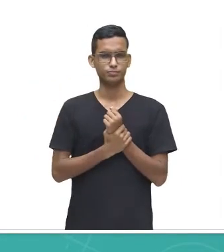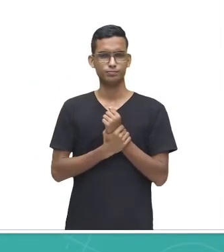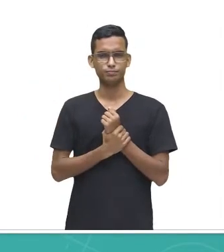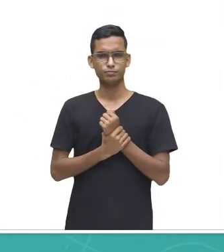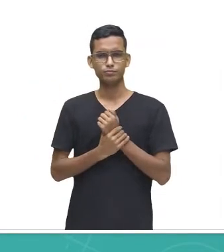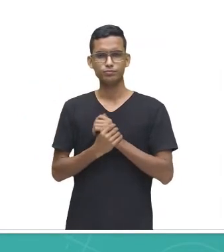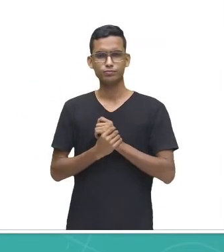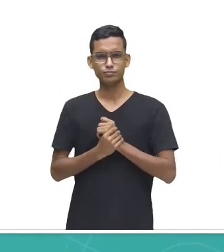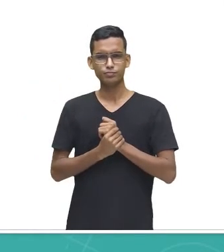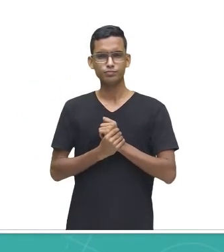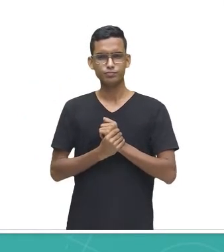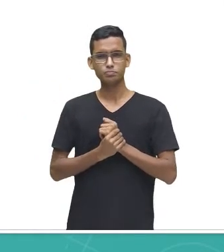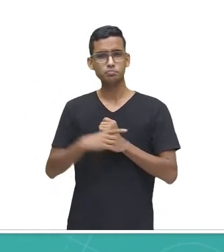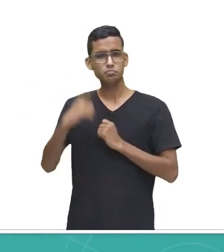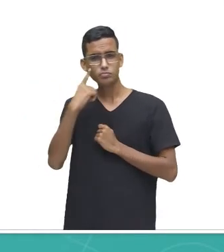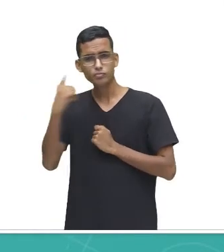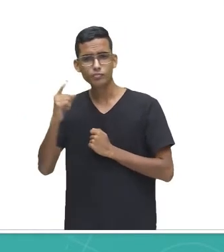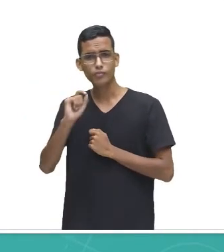grega,